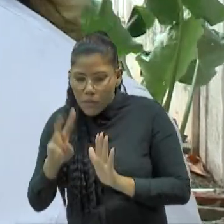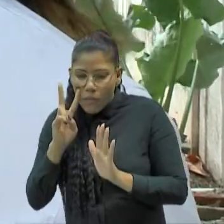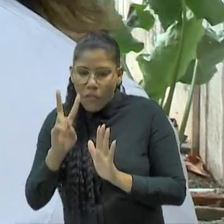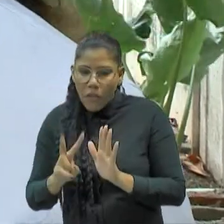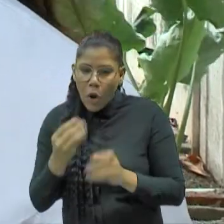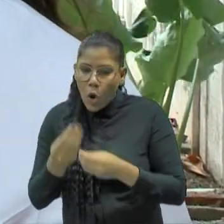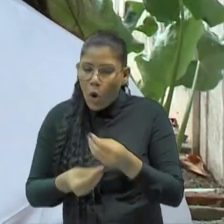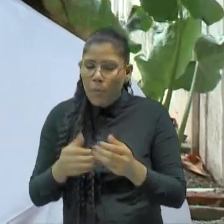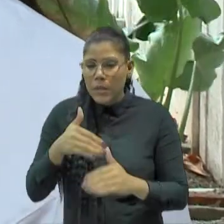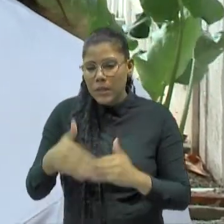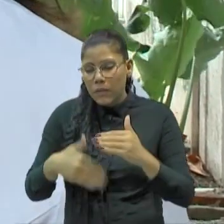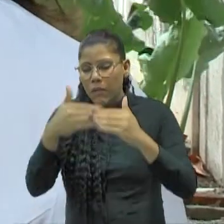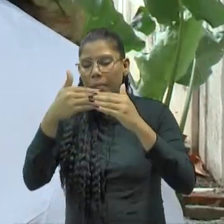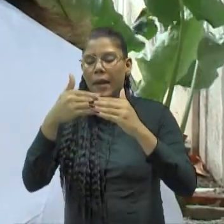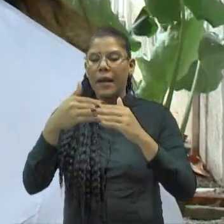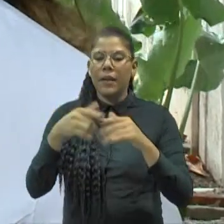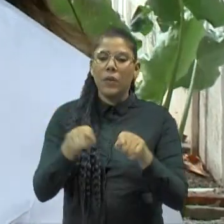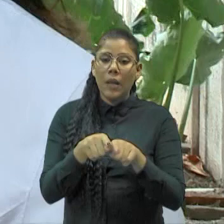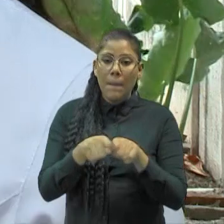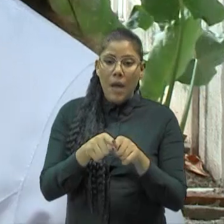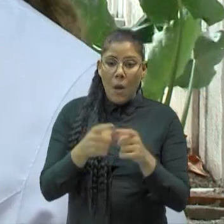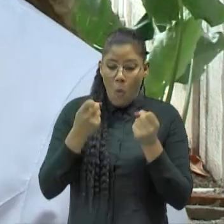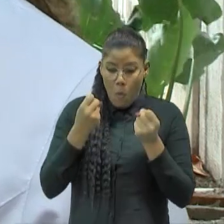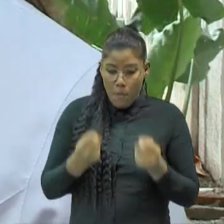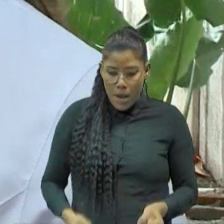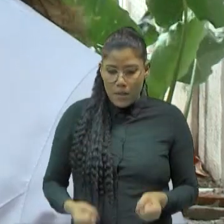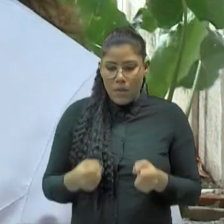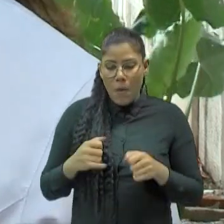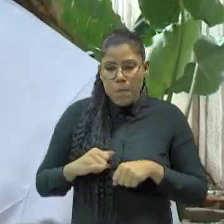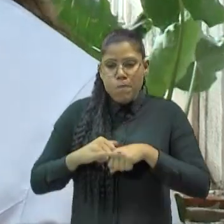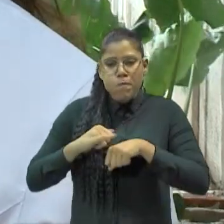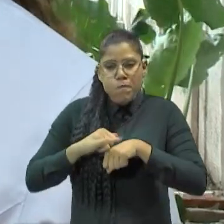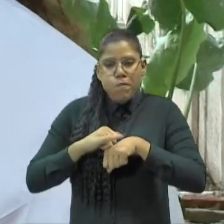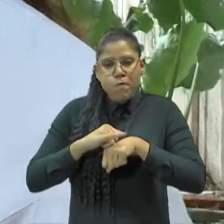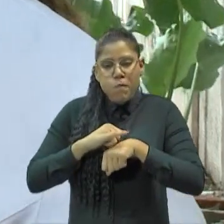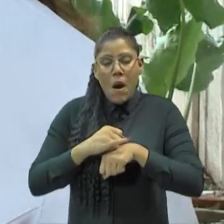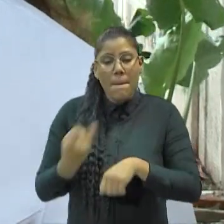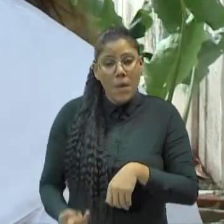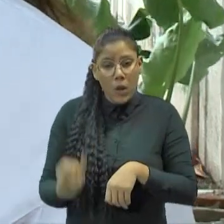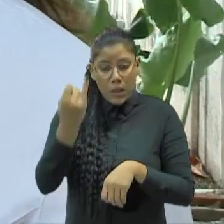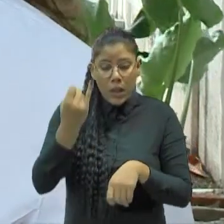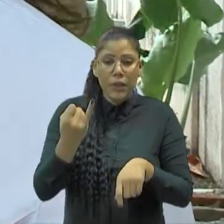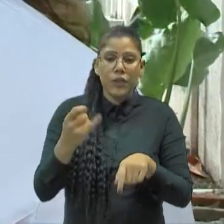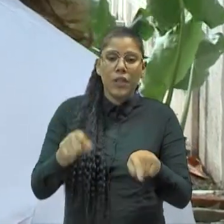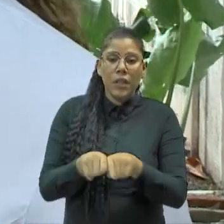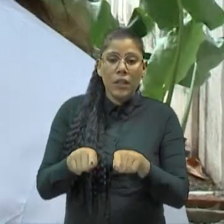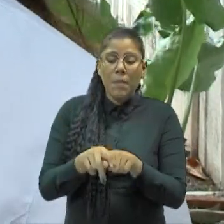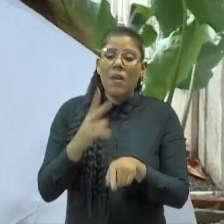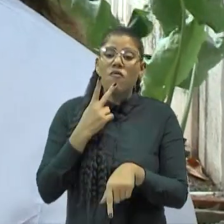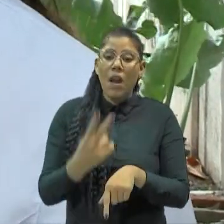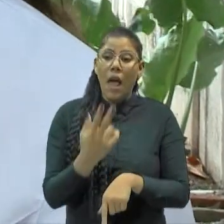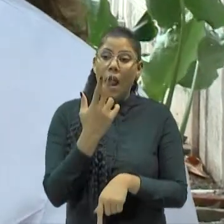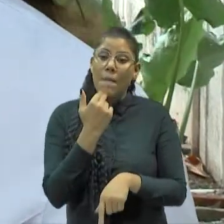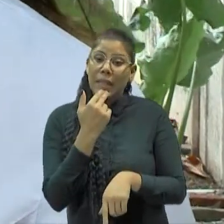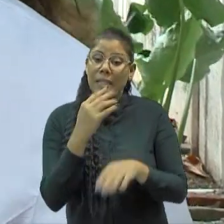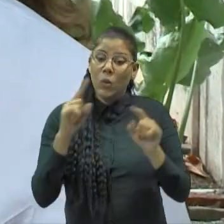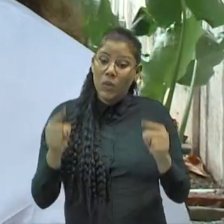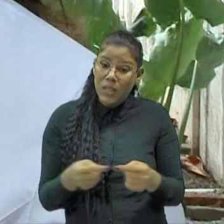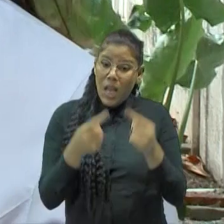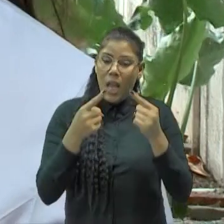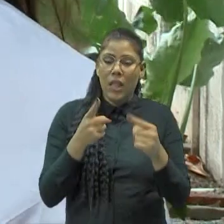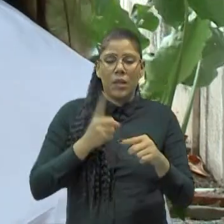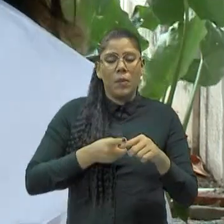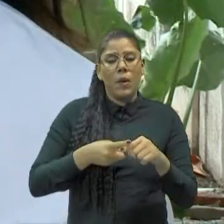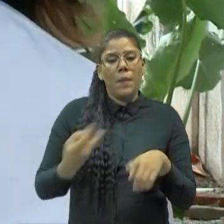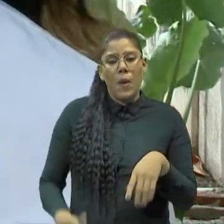da criança, ganho de peso adequado, falar um pouco sobre a alimentação correta, já que isso é tão importante, né,